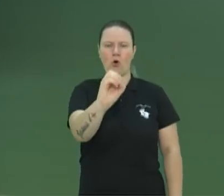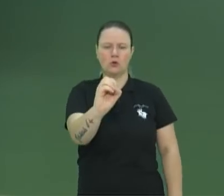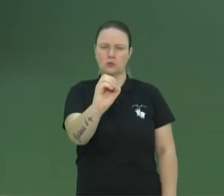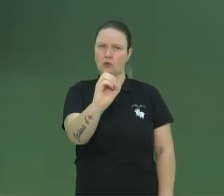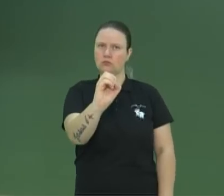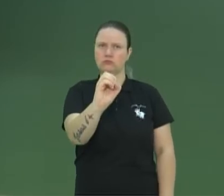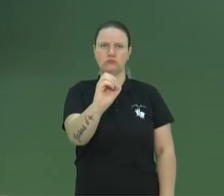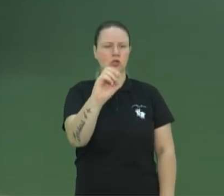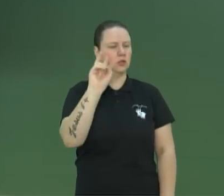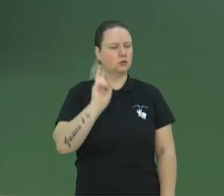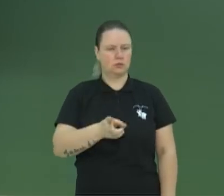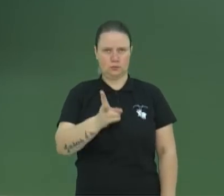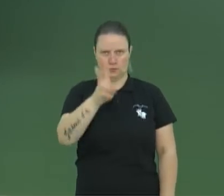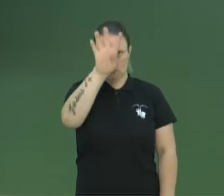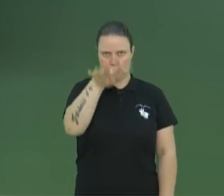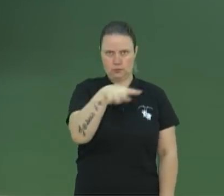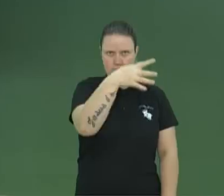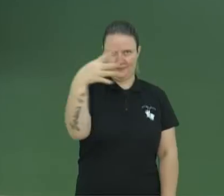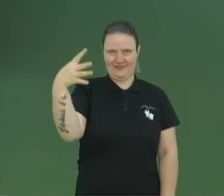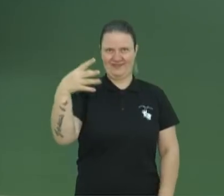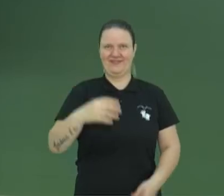ao zero em uma matriz. Tudo bem?